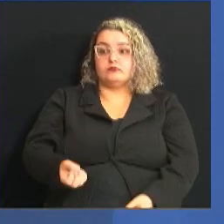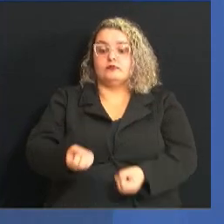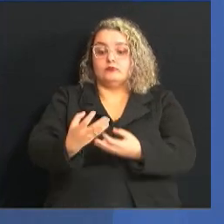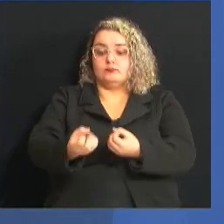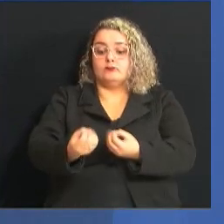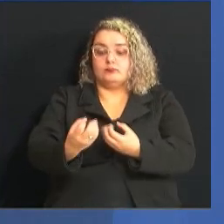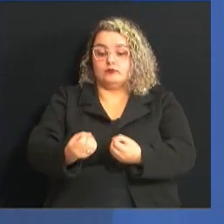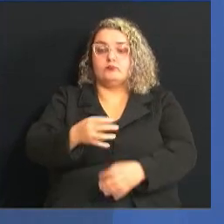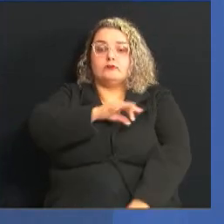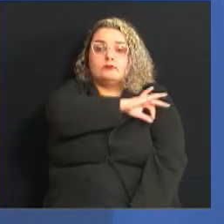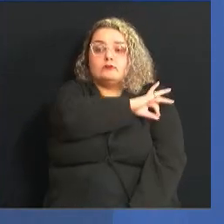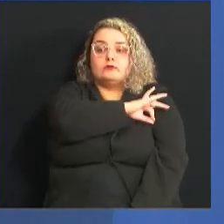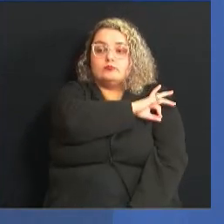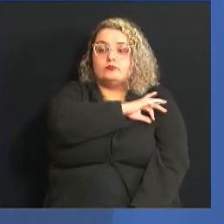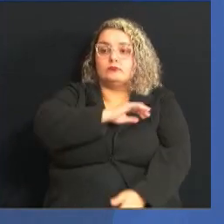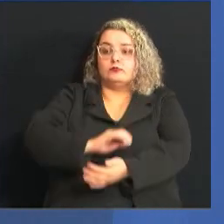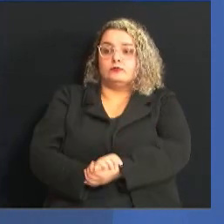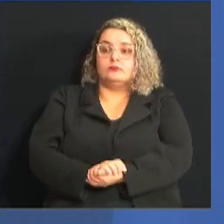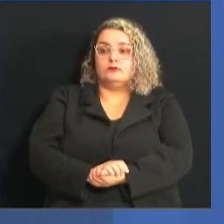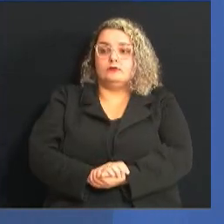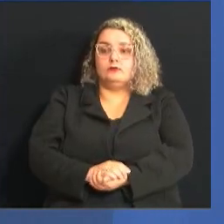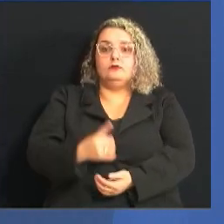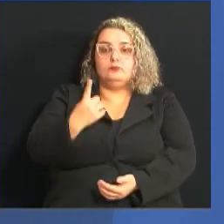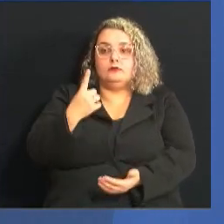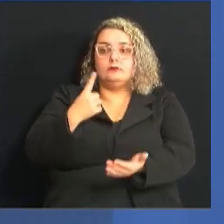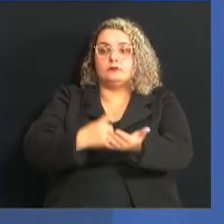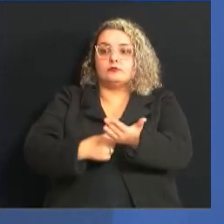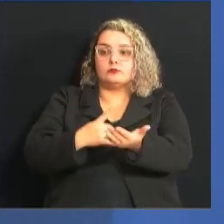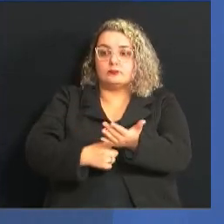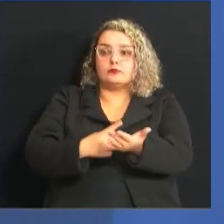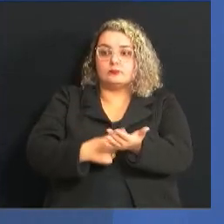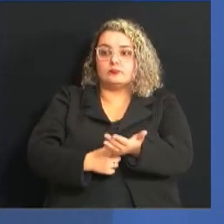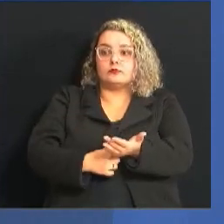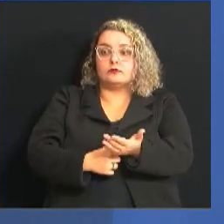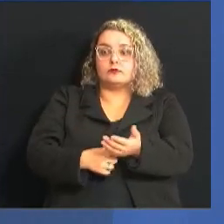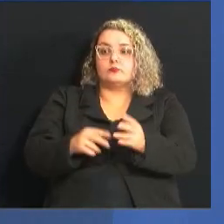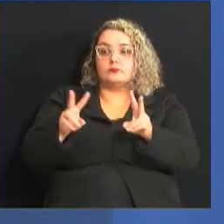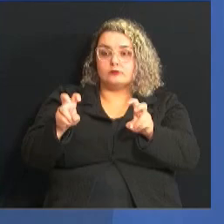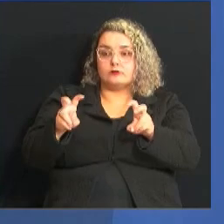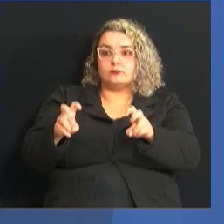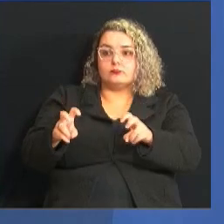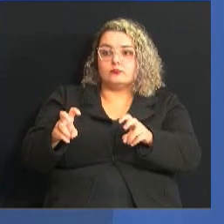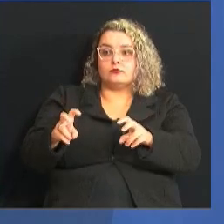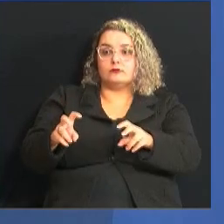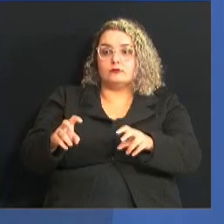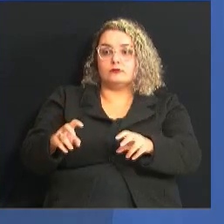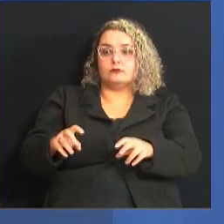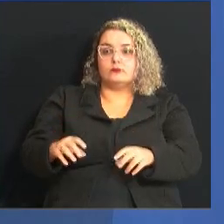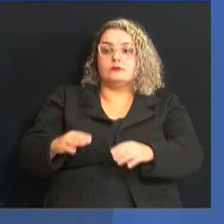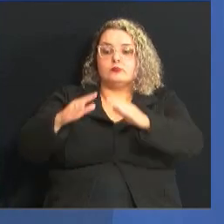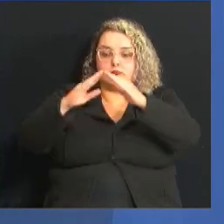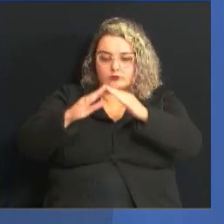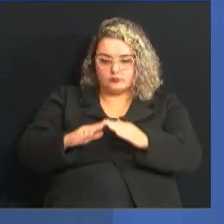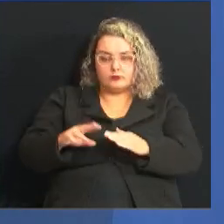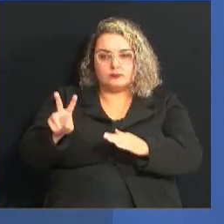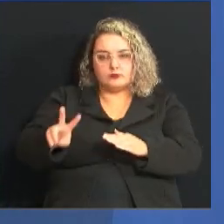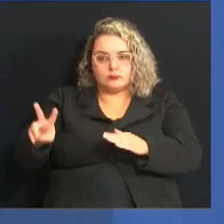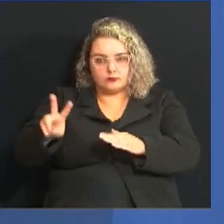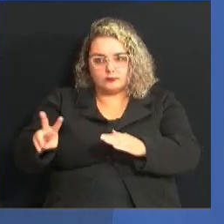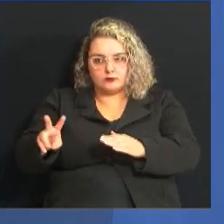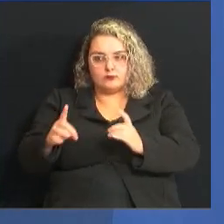prefeitura, uma confirmação por se tratar de um morador de Valinhos que na verdade tinha sido atendido aqui.